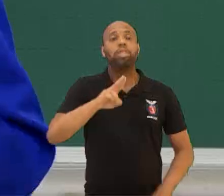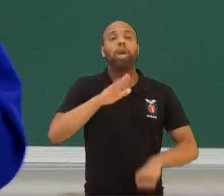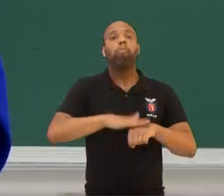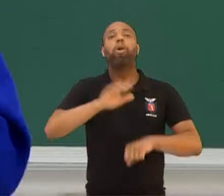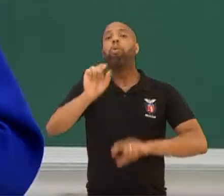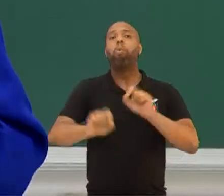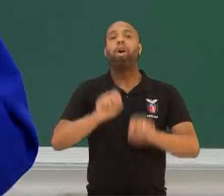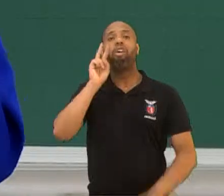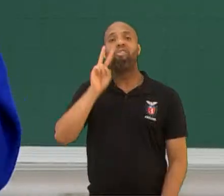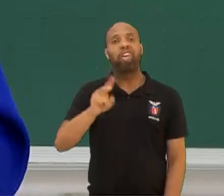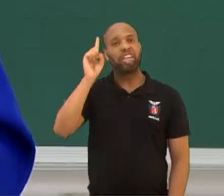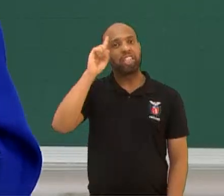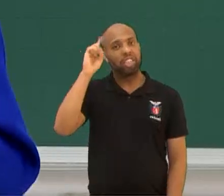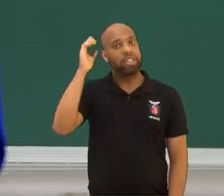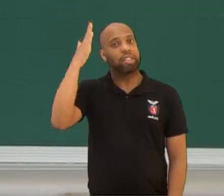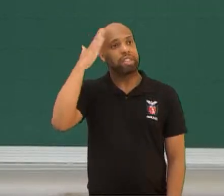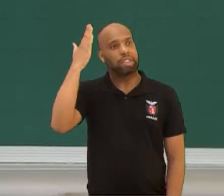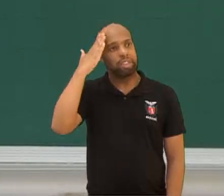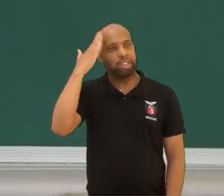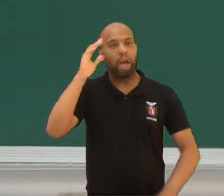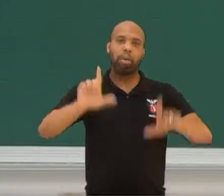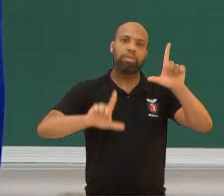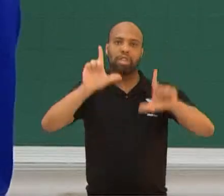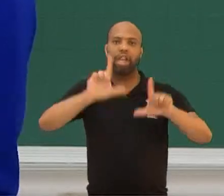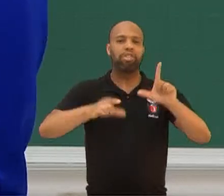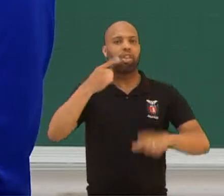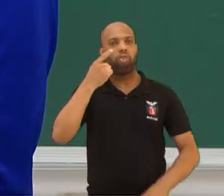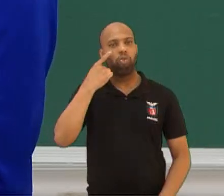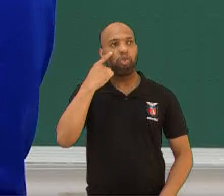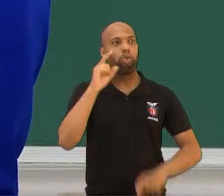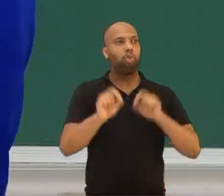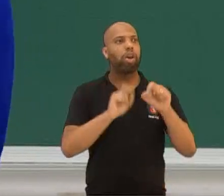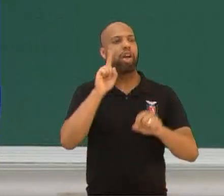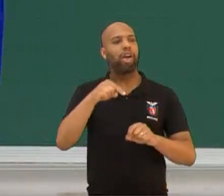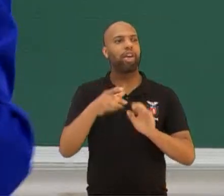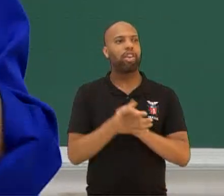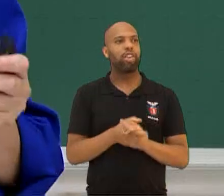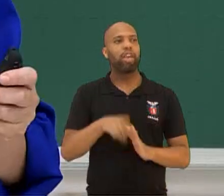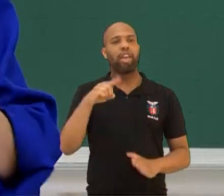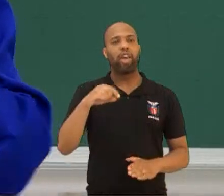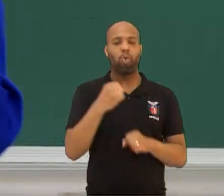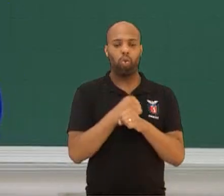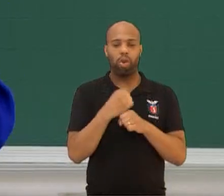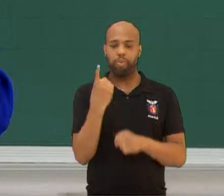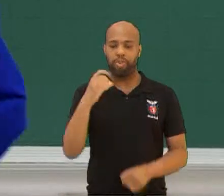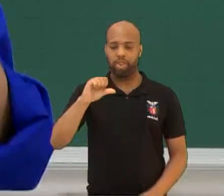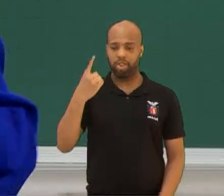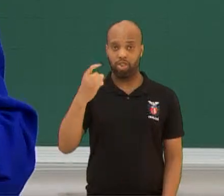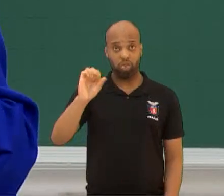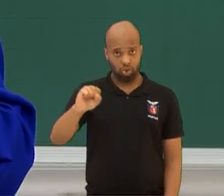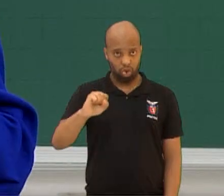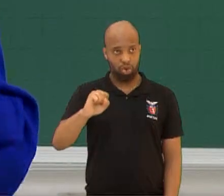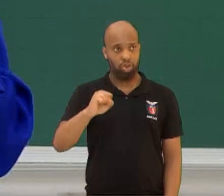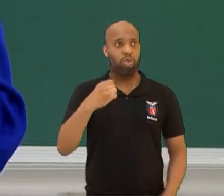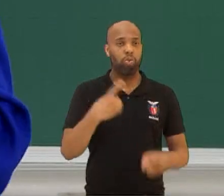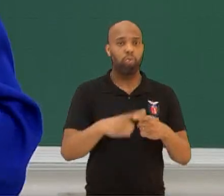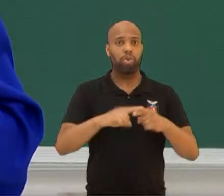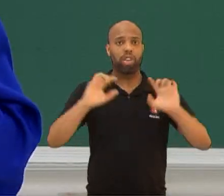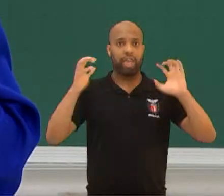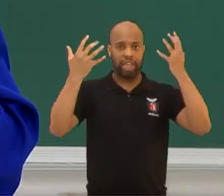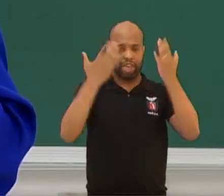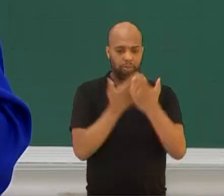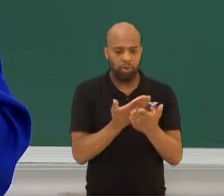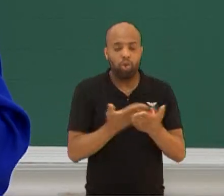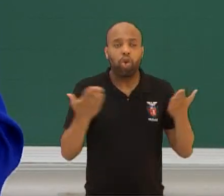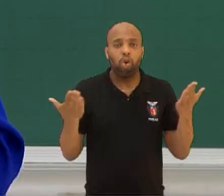aparece mais no nosso dia a dia, mais comentada na mídia, é a classificação de 1918. Apesar que a climatologia hoje se